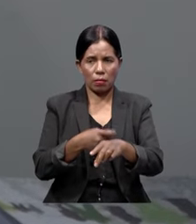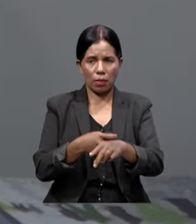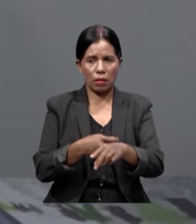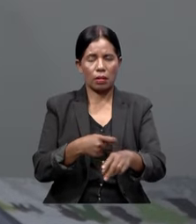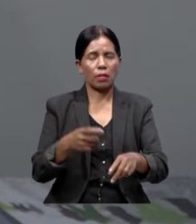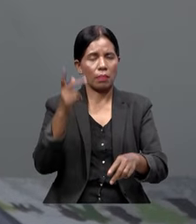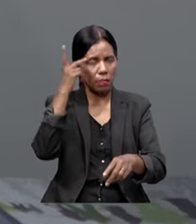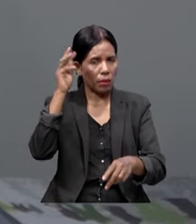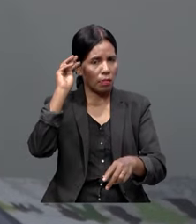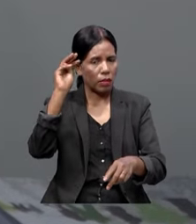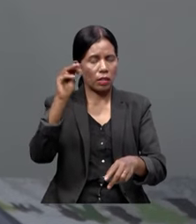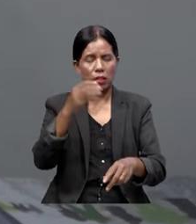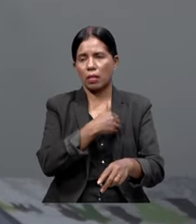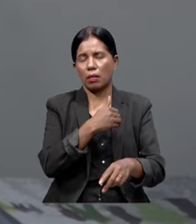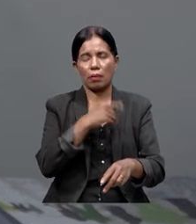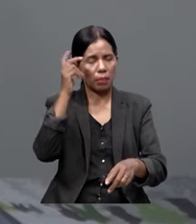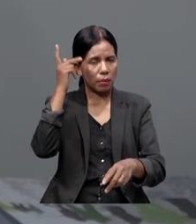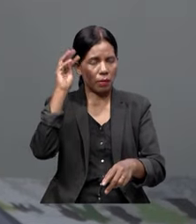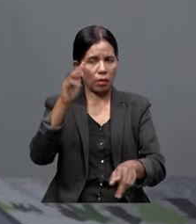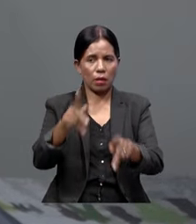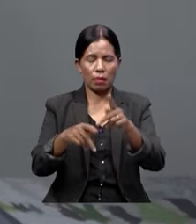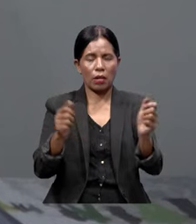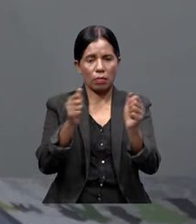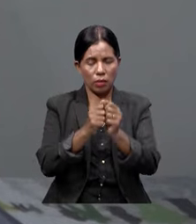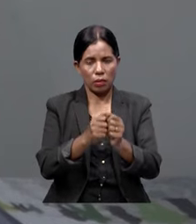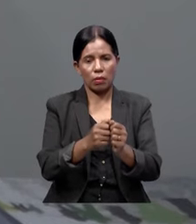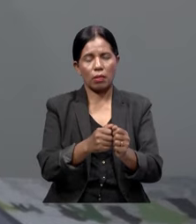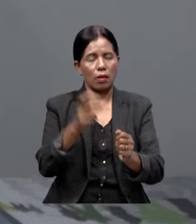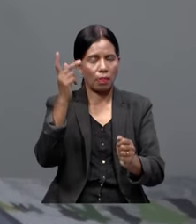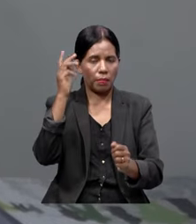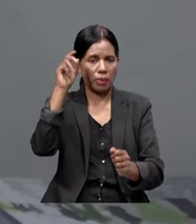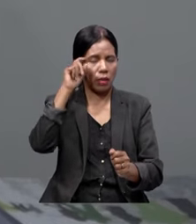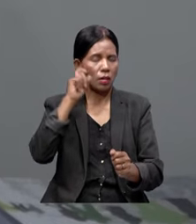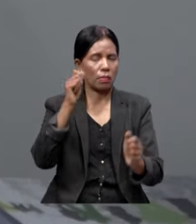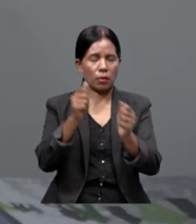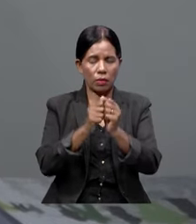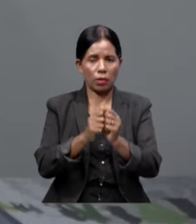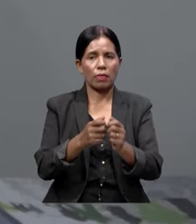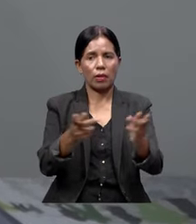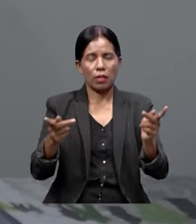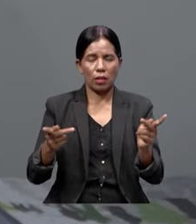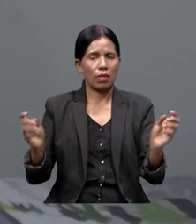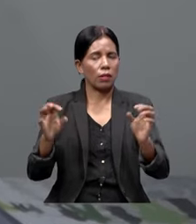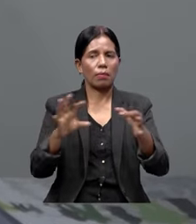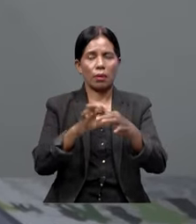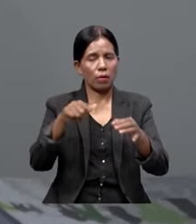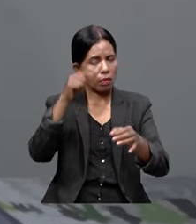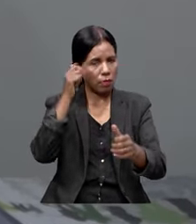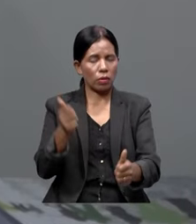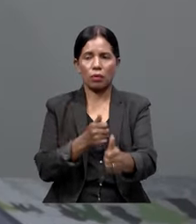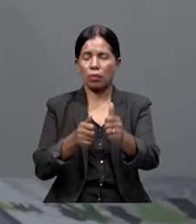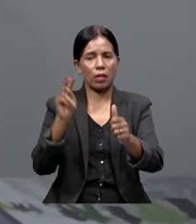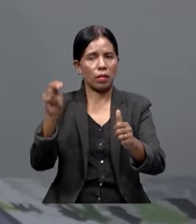ba primeiro ministro povo ida ne maka. Hamu toko nia iha fatin-fatin. Laos membro do governo escreve agora venia lore bane maka tutu ene